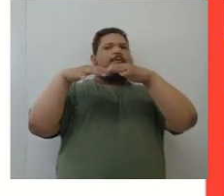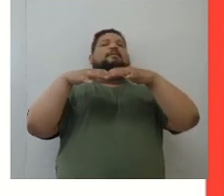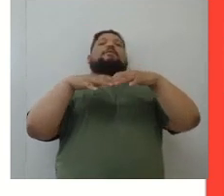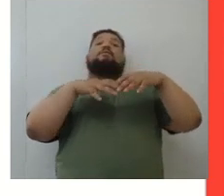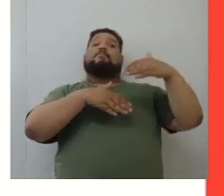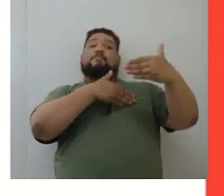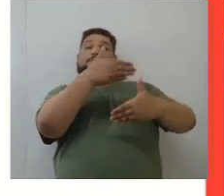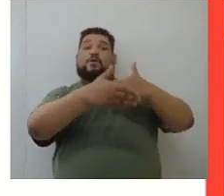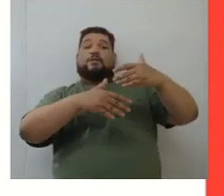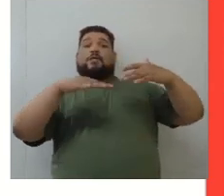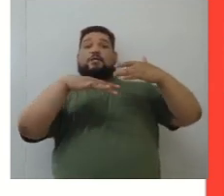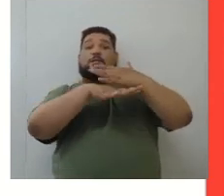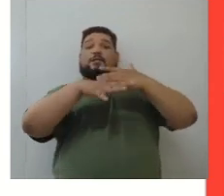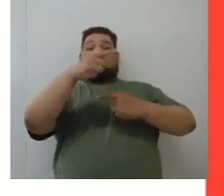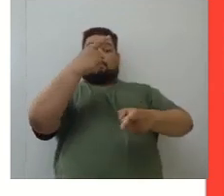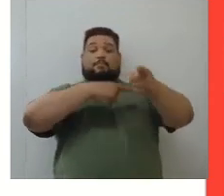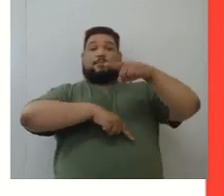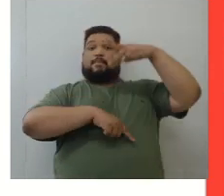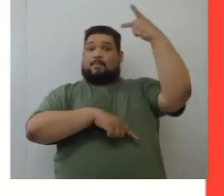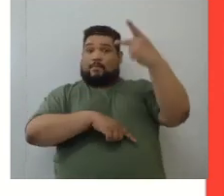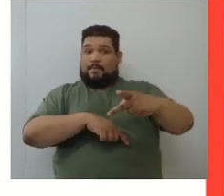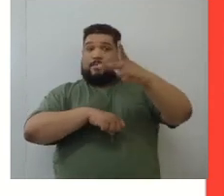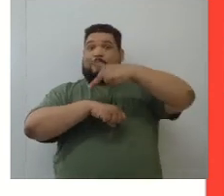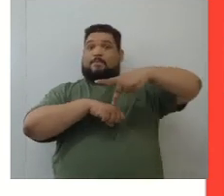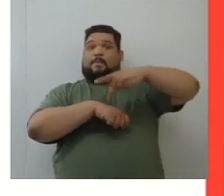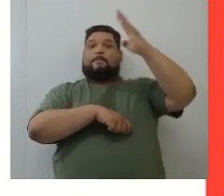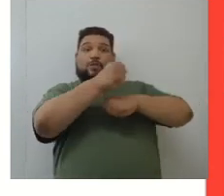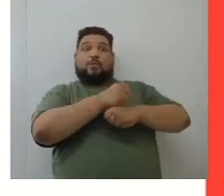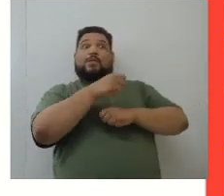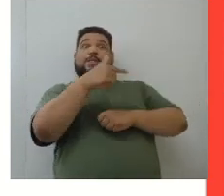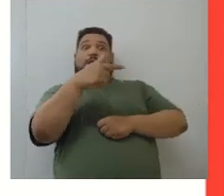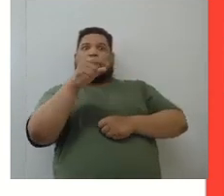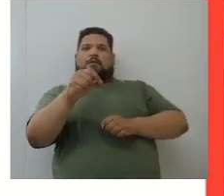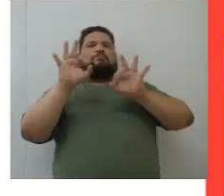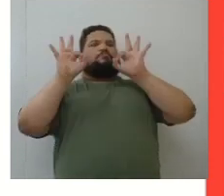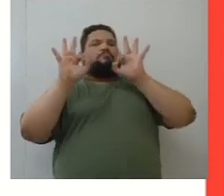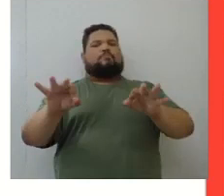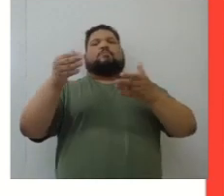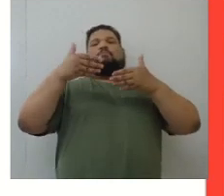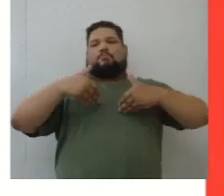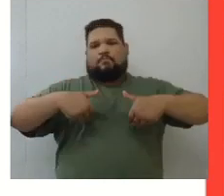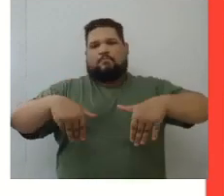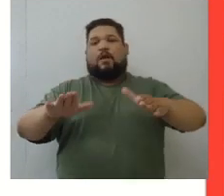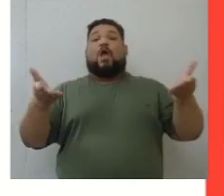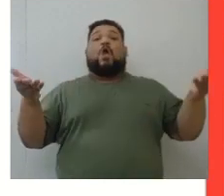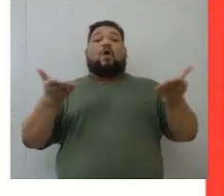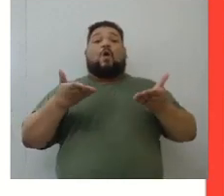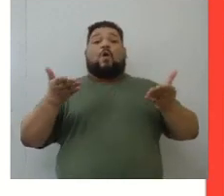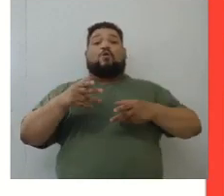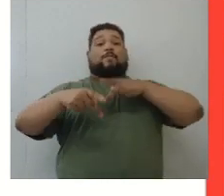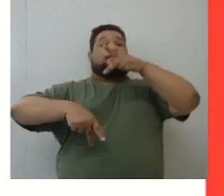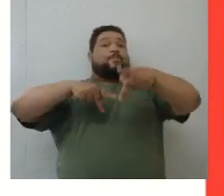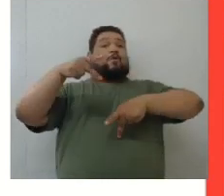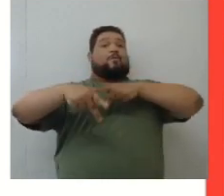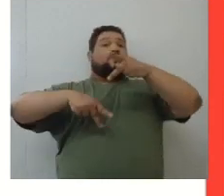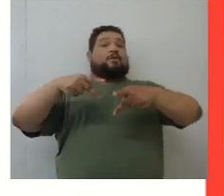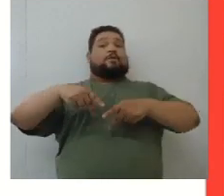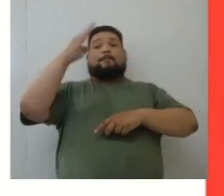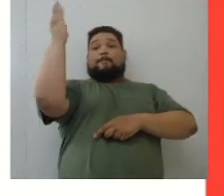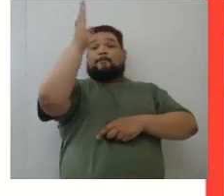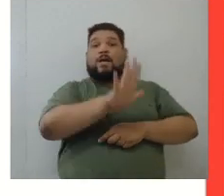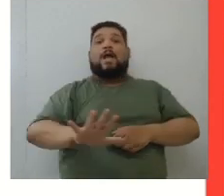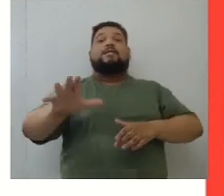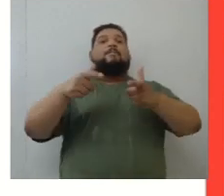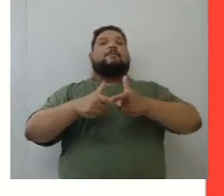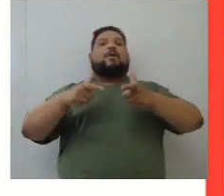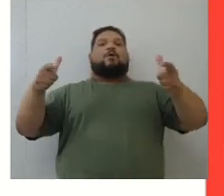acontecendo aqui, ele é um processo que vai ter sua margem, sua população brasileira, vive nas áreas urbanas de todas